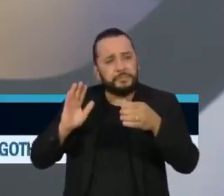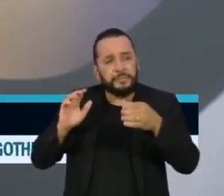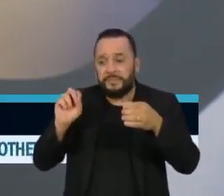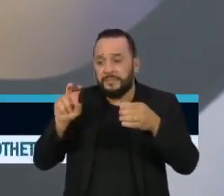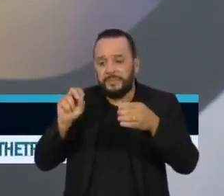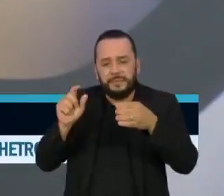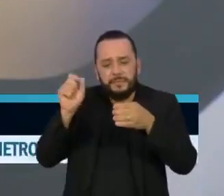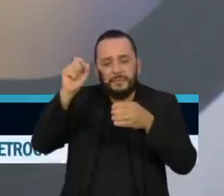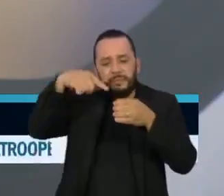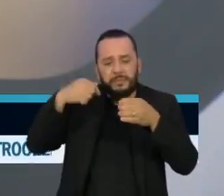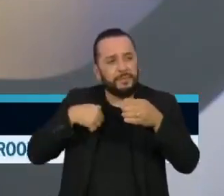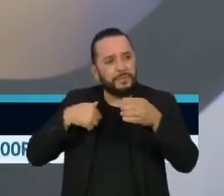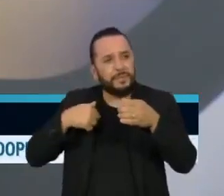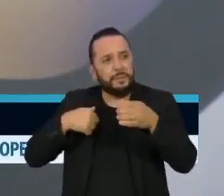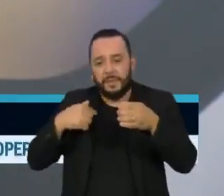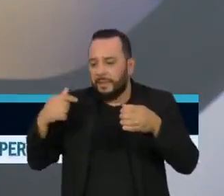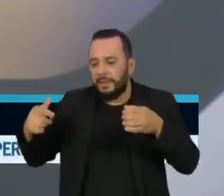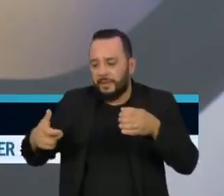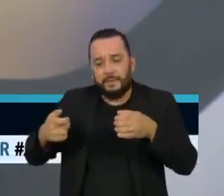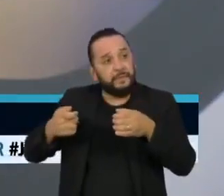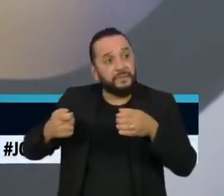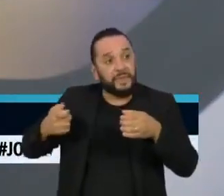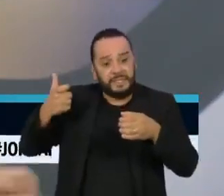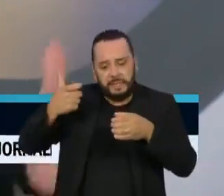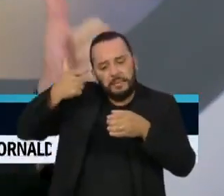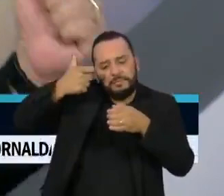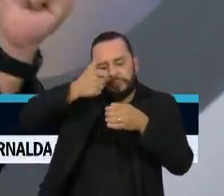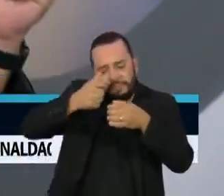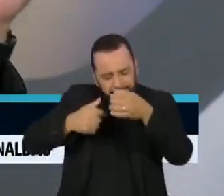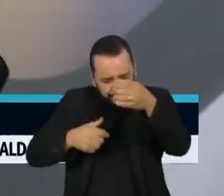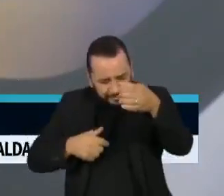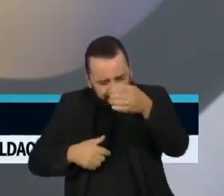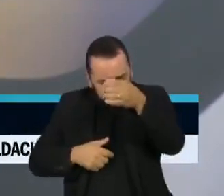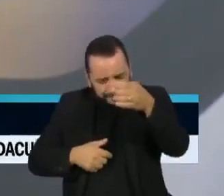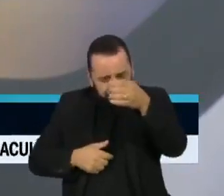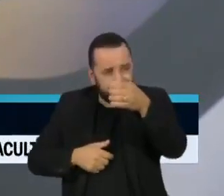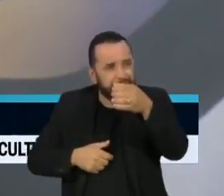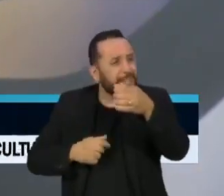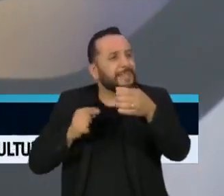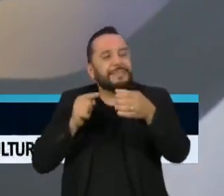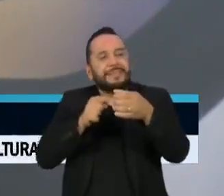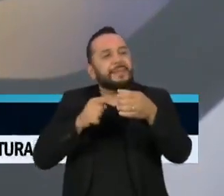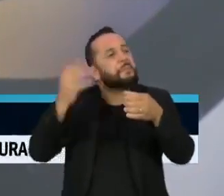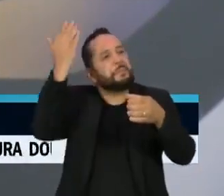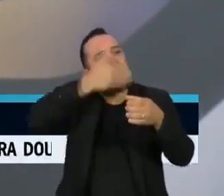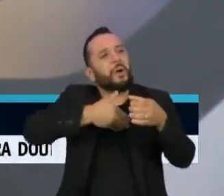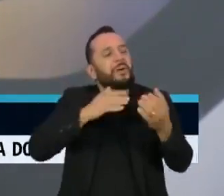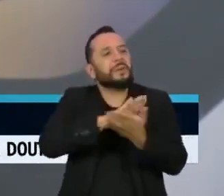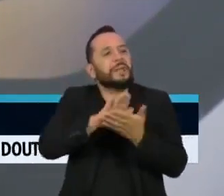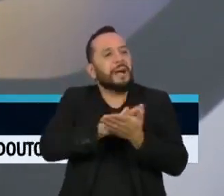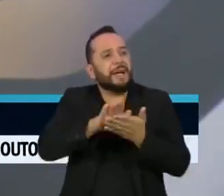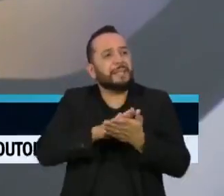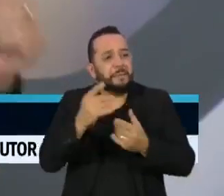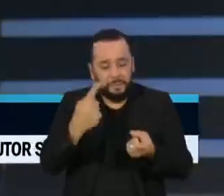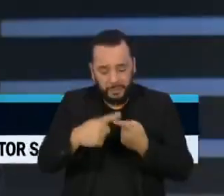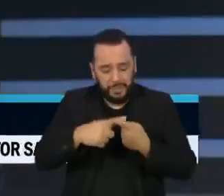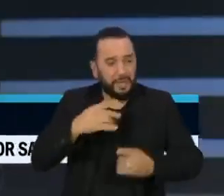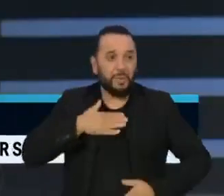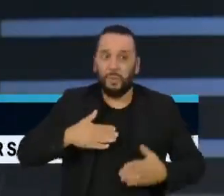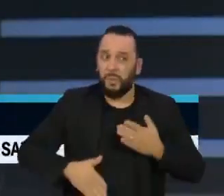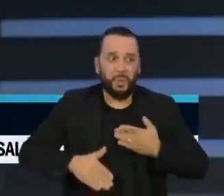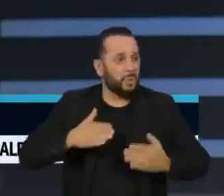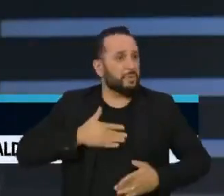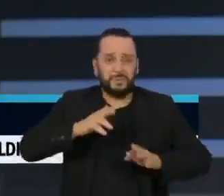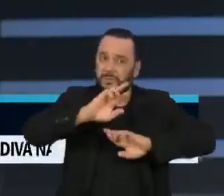forma mais precisa de medir a eficiência de vacina, porque você tem células de memória que ficam guardadas, não vão ficar fazendo anticorpo quando não tem estímulo, e